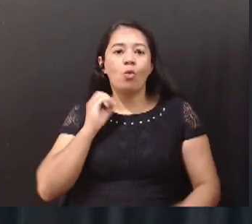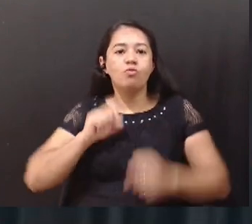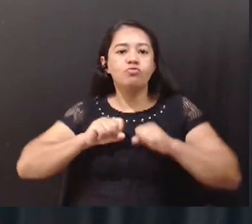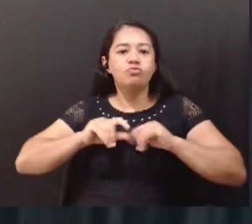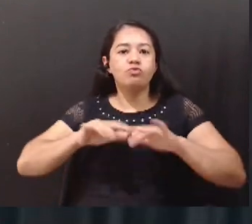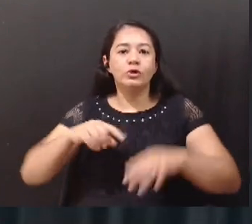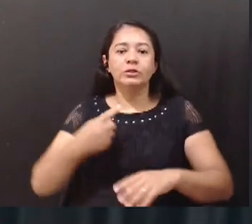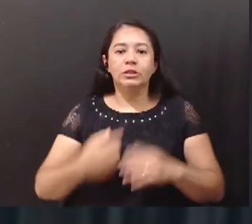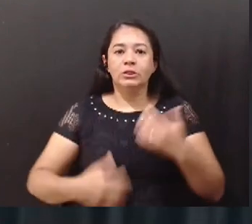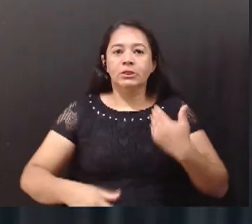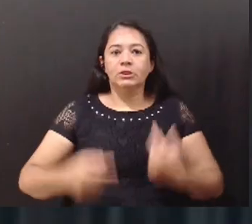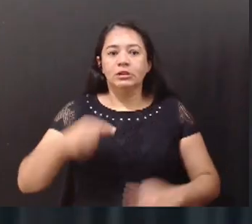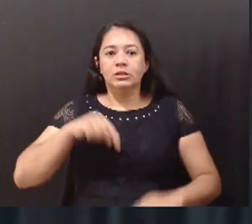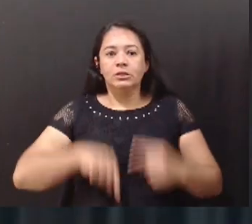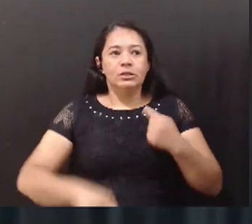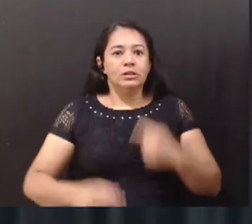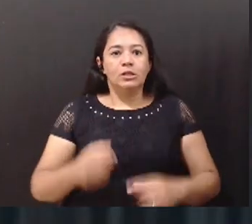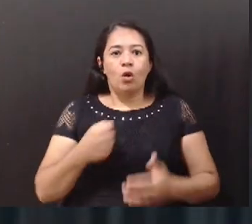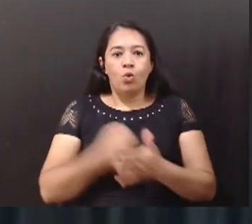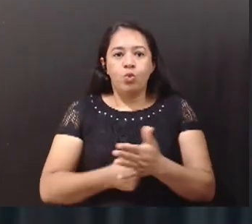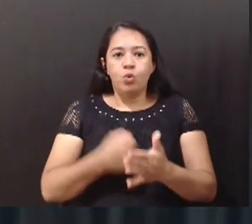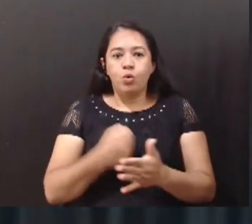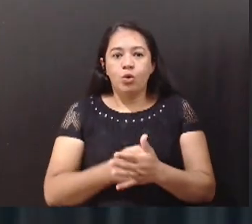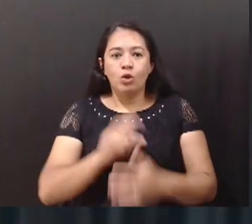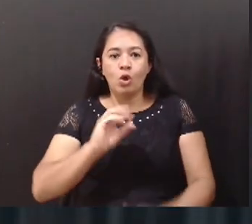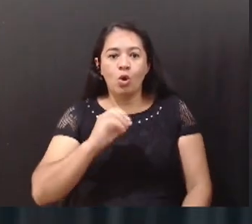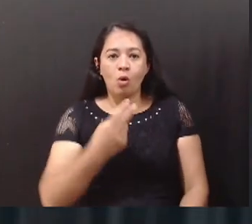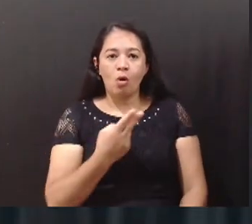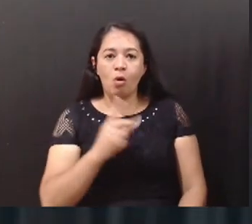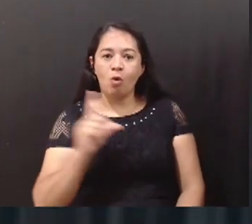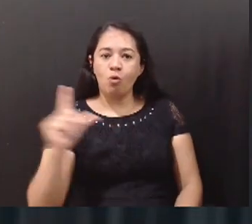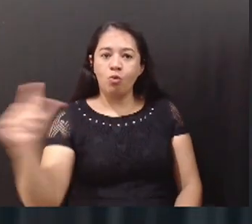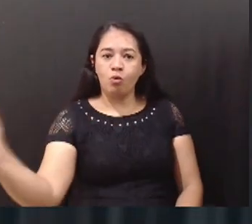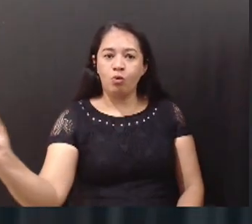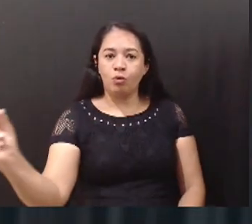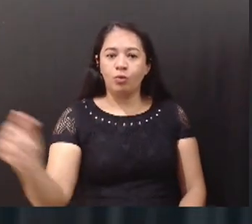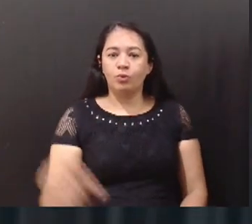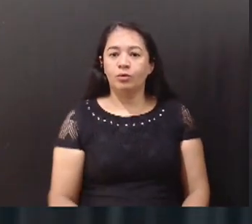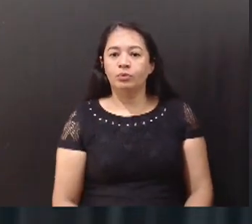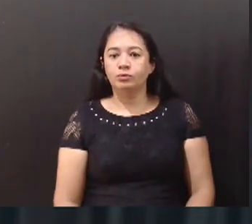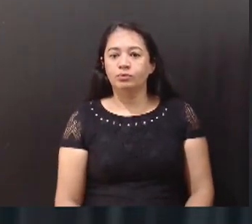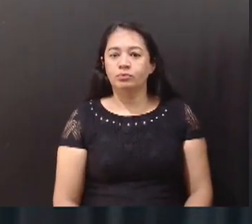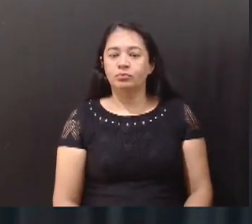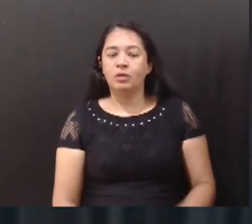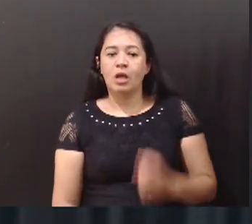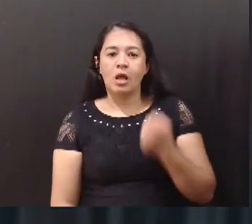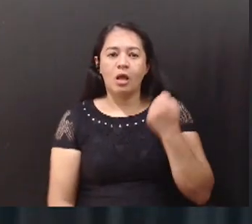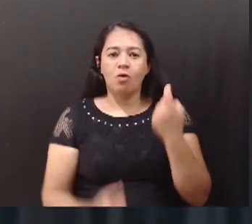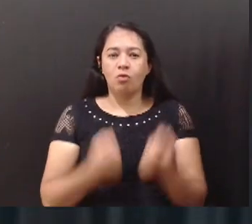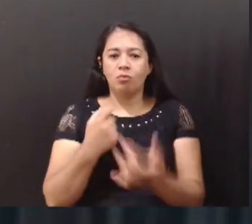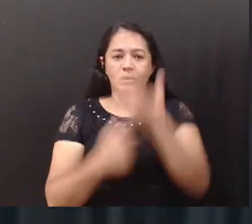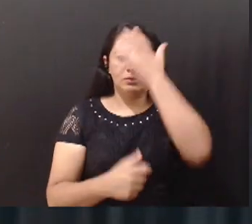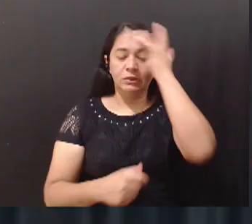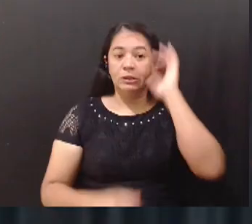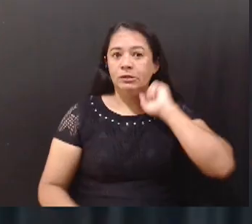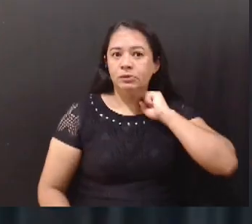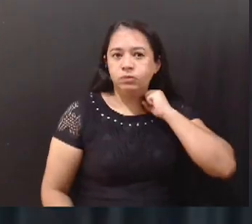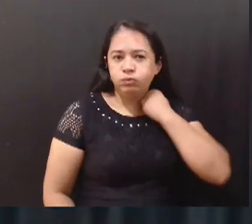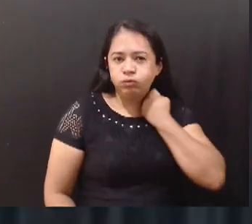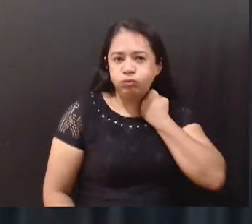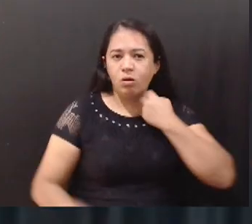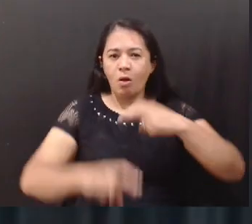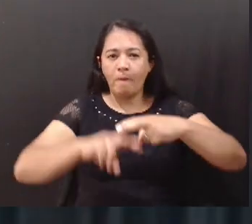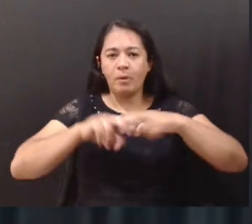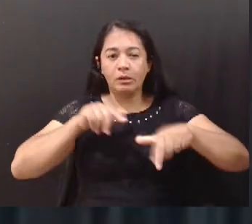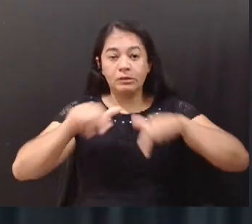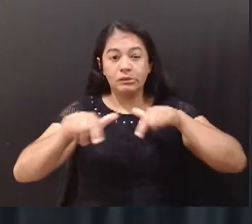num estado de luta-fuga, como você disse. Sim. Então tem gente que está muito estressada com o trabalho, que trabalha num ambiente